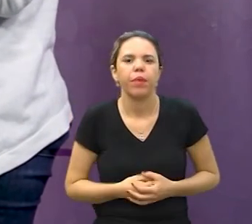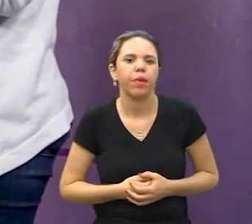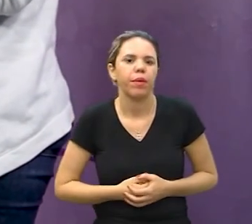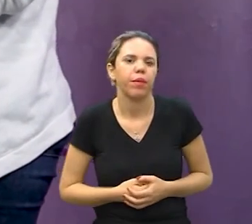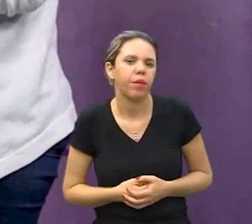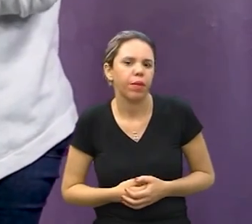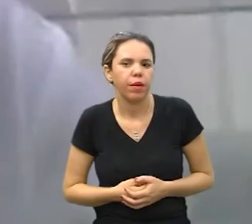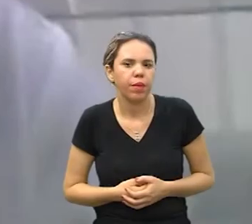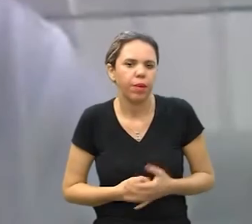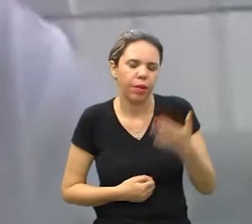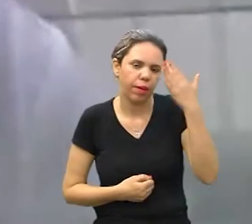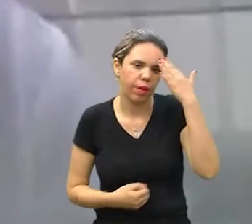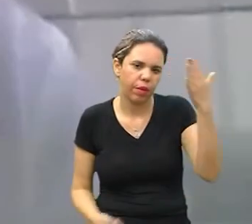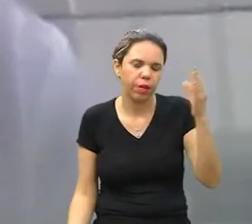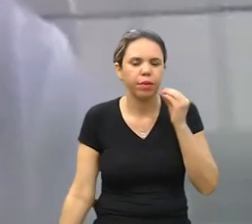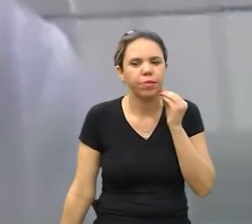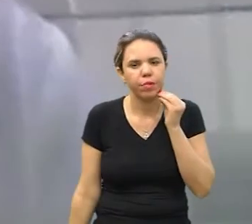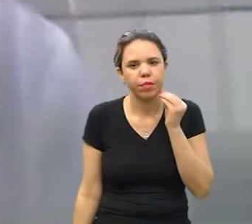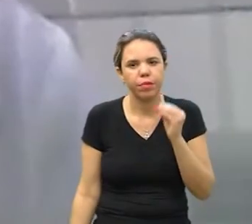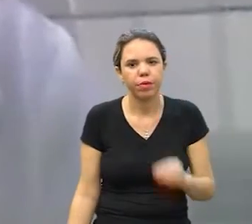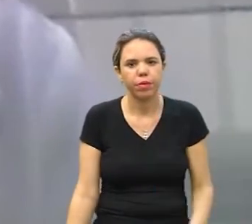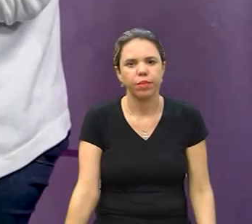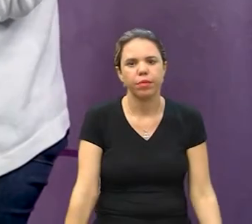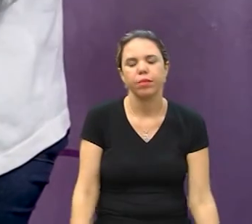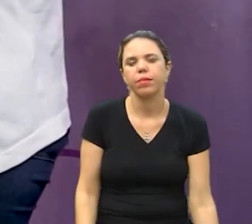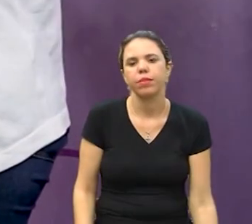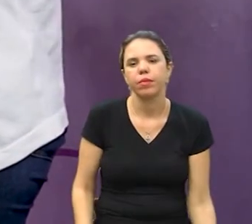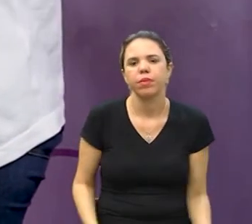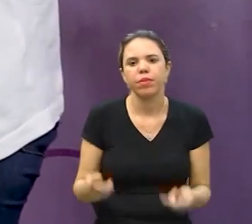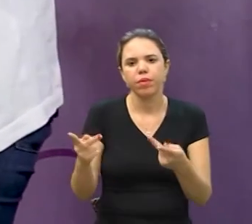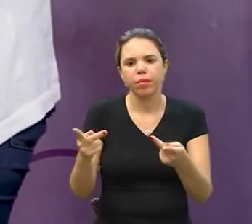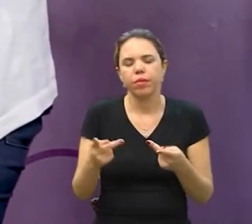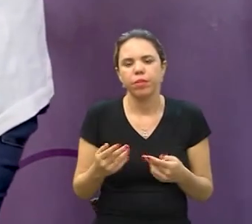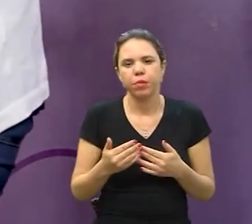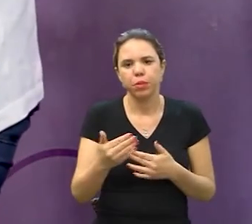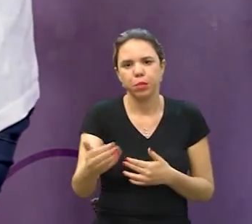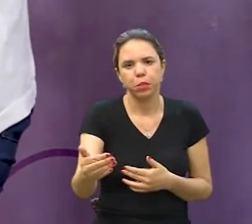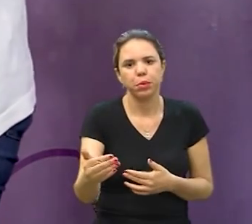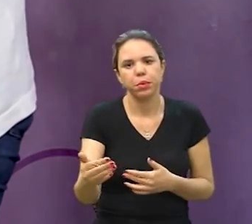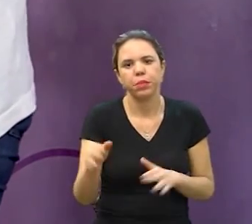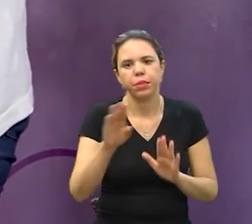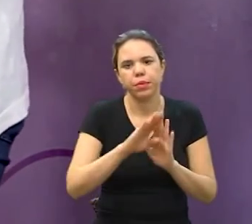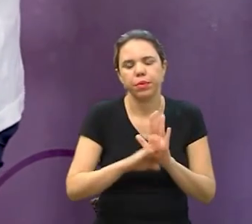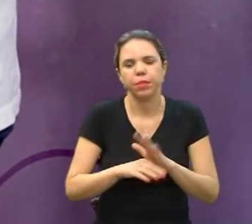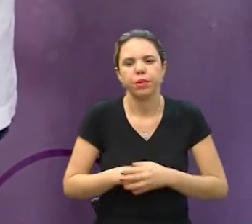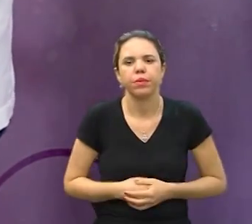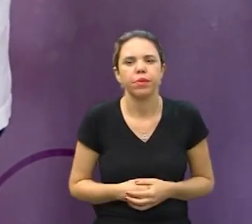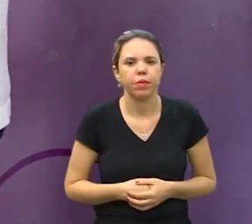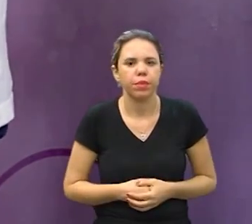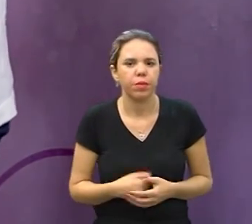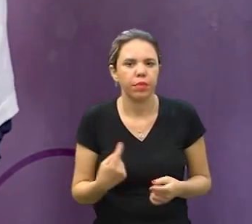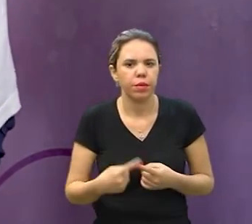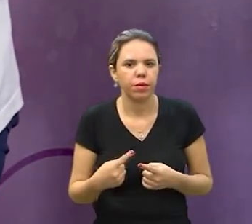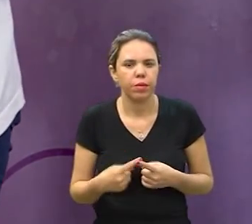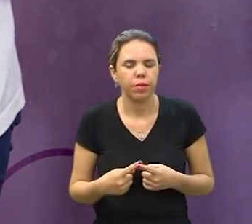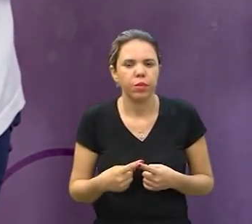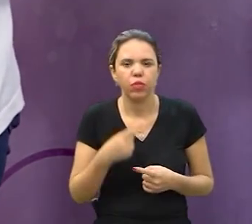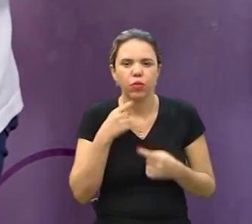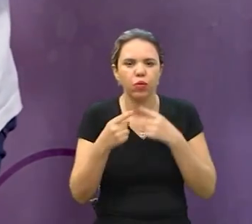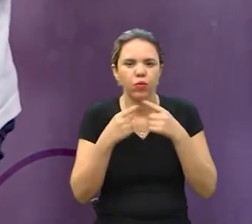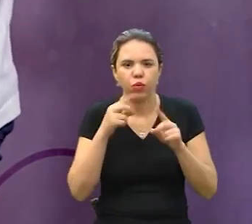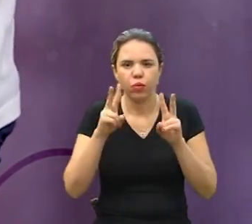tão importante. Eu que agradeço a oportunidade. Então fica aqui o convite para um próximo programa aí,